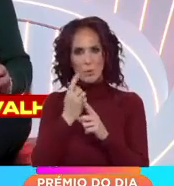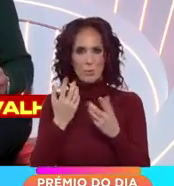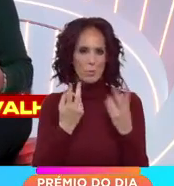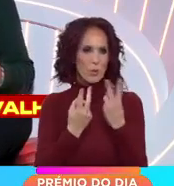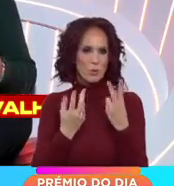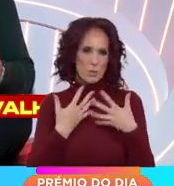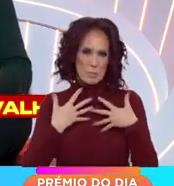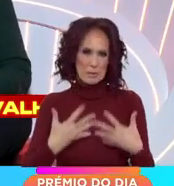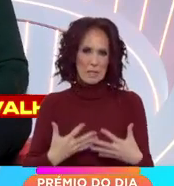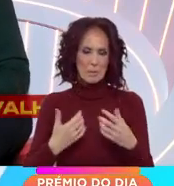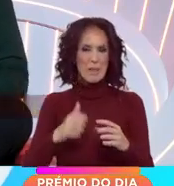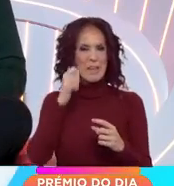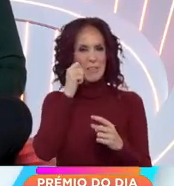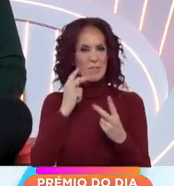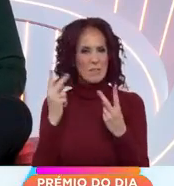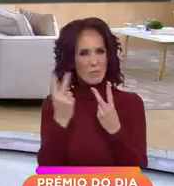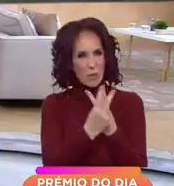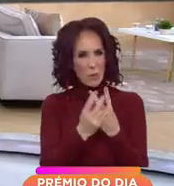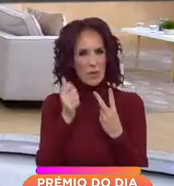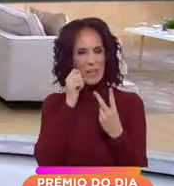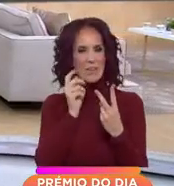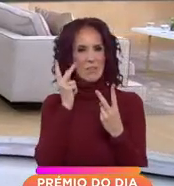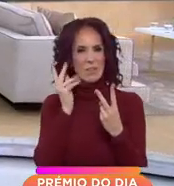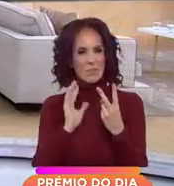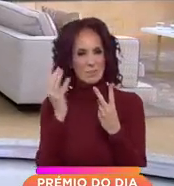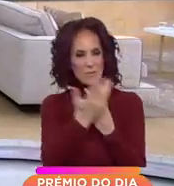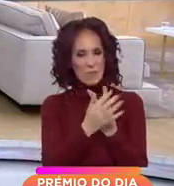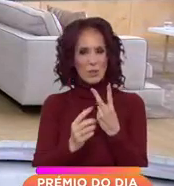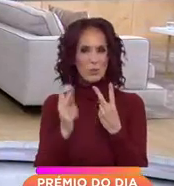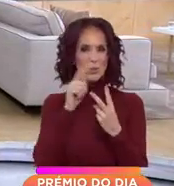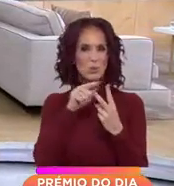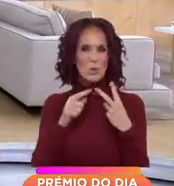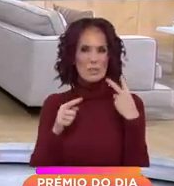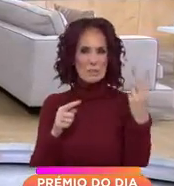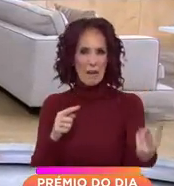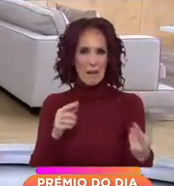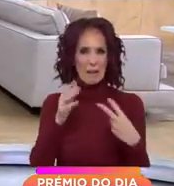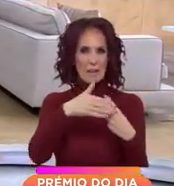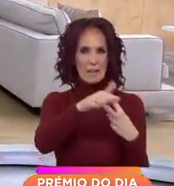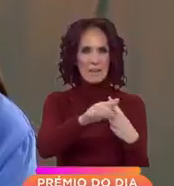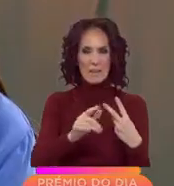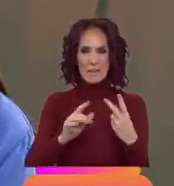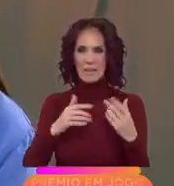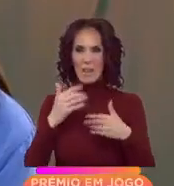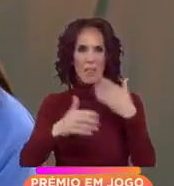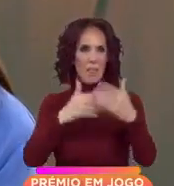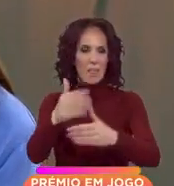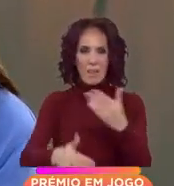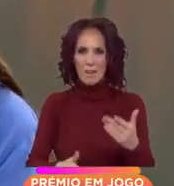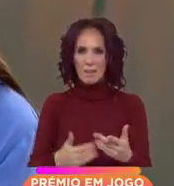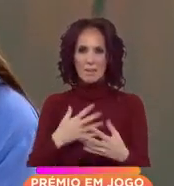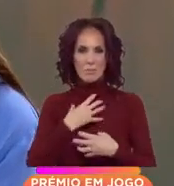vocês. Mas para quem viveu, foi vivendo as coisas cá fora, depois com a vossa saída, depois tudo isto a avançar,